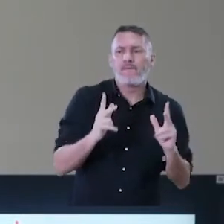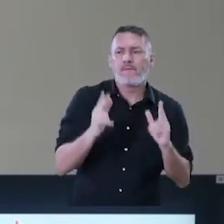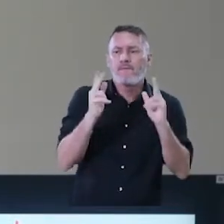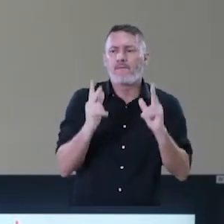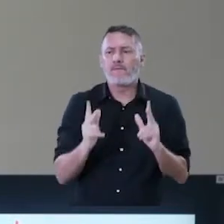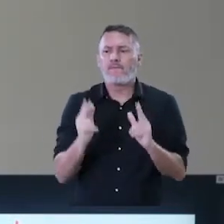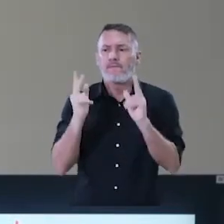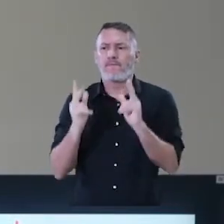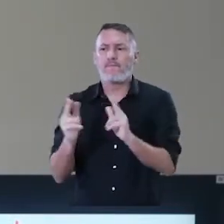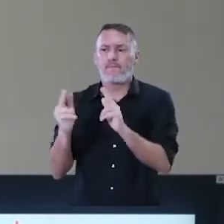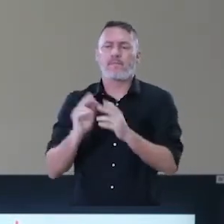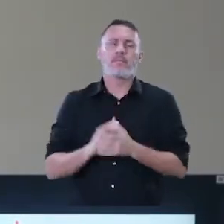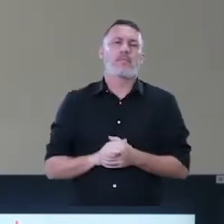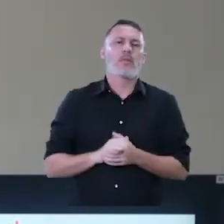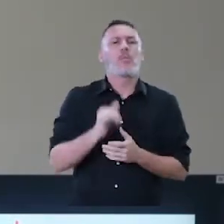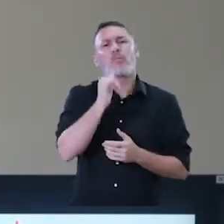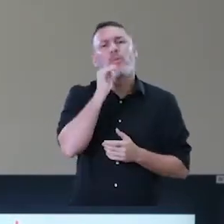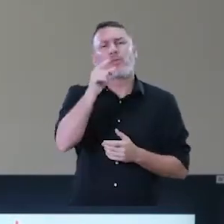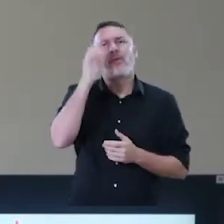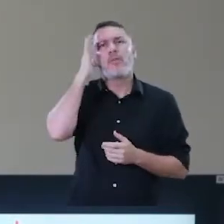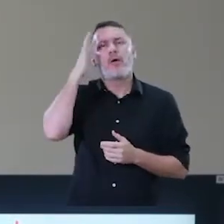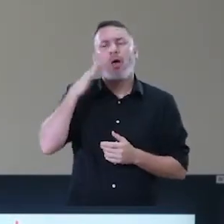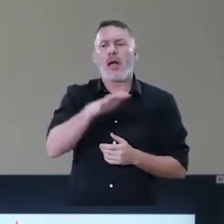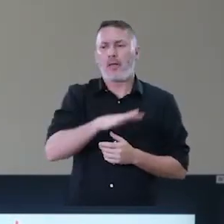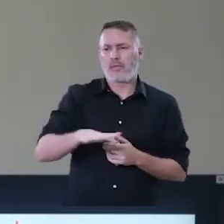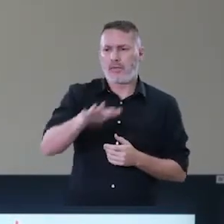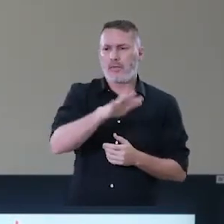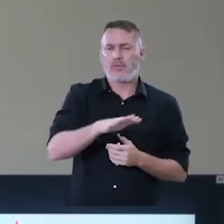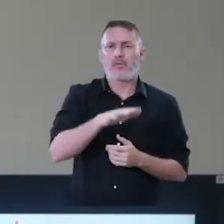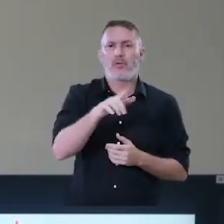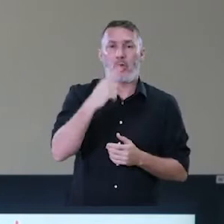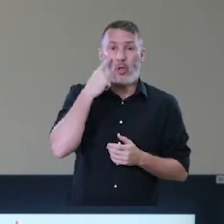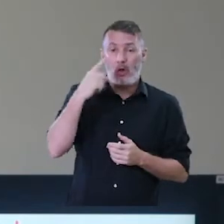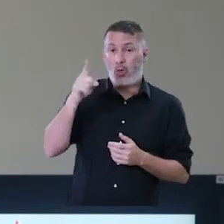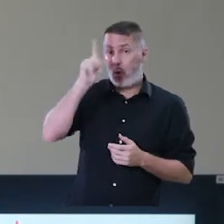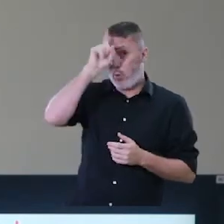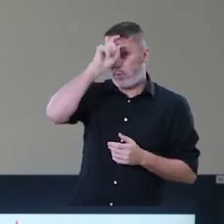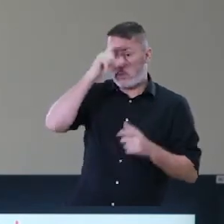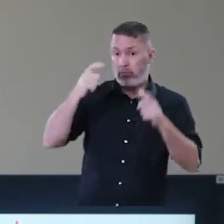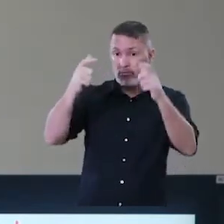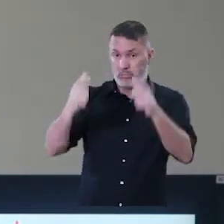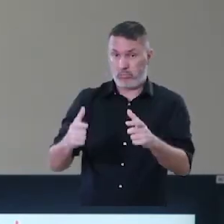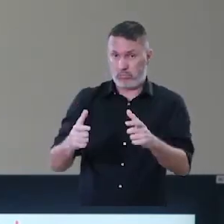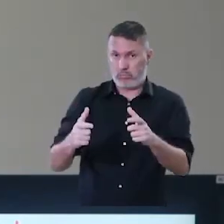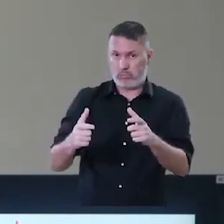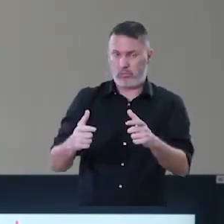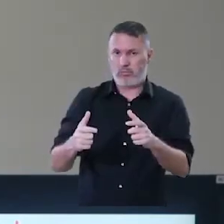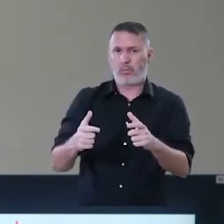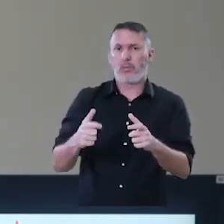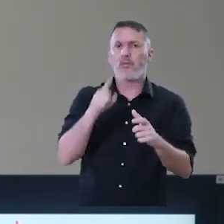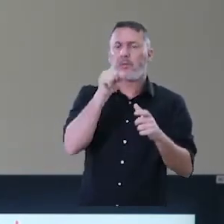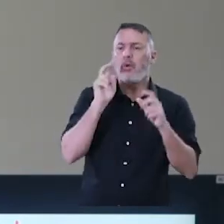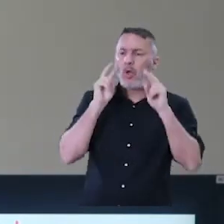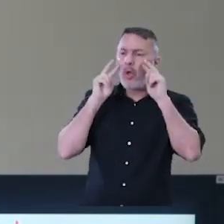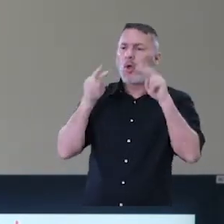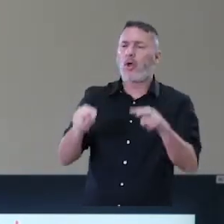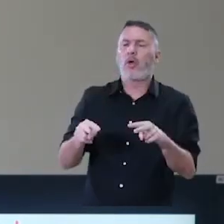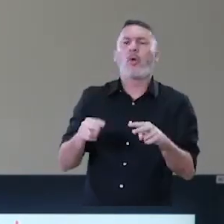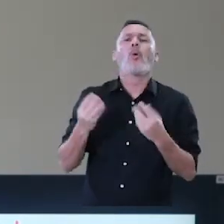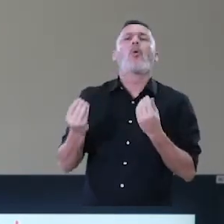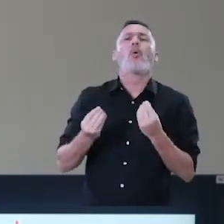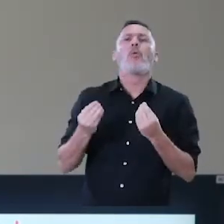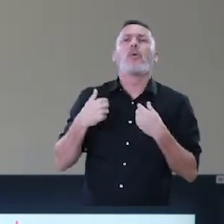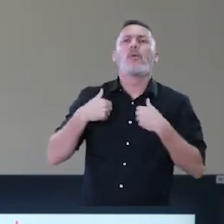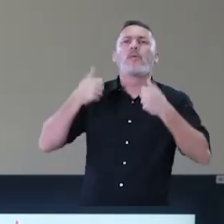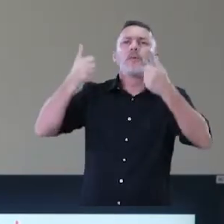Vem de fotografia mesmo. Imagina um ambiente. Pensa o seguinte, imagina um hospital. Se você fosse descrever um hospital, você ia